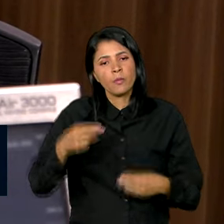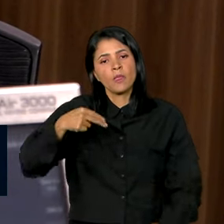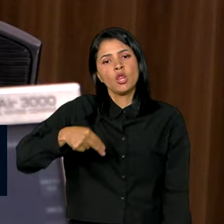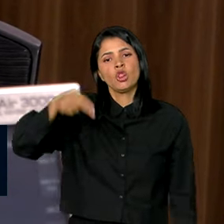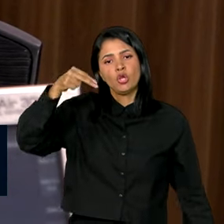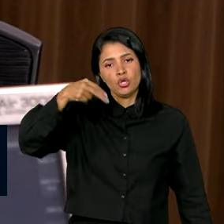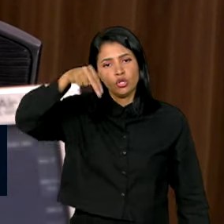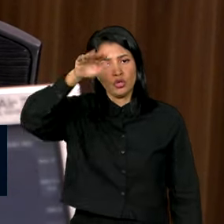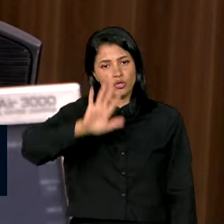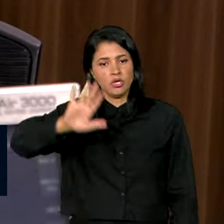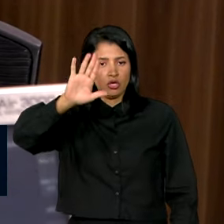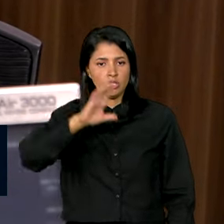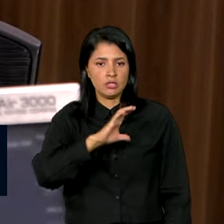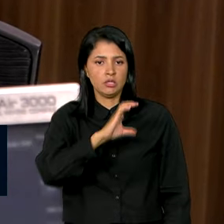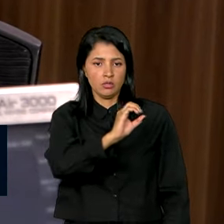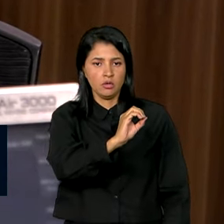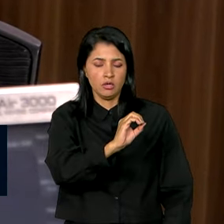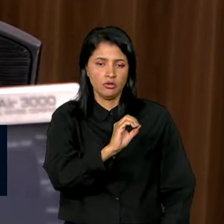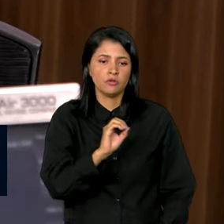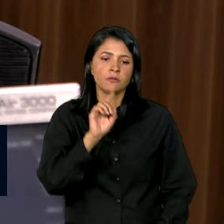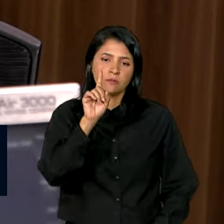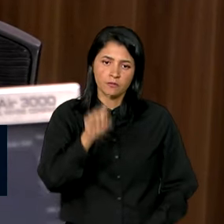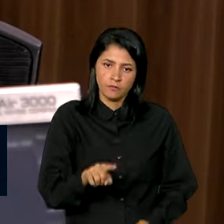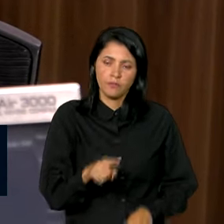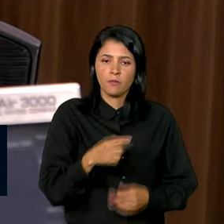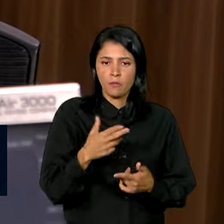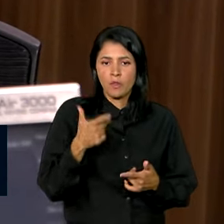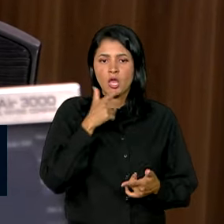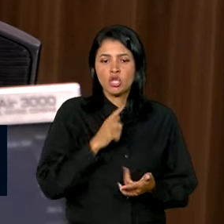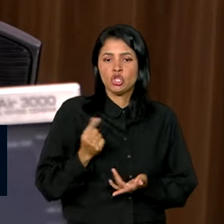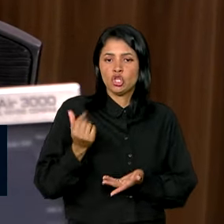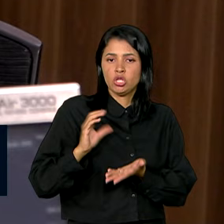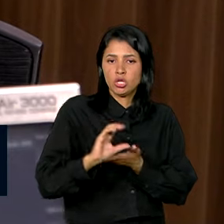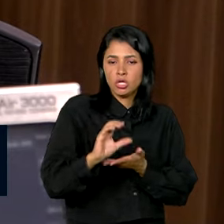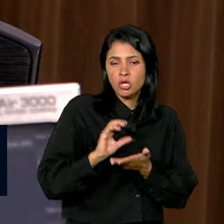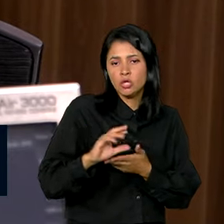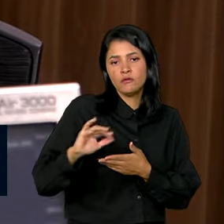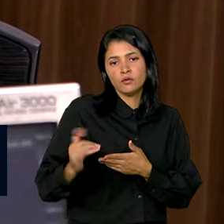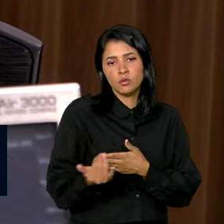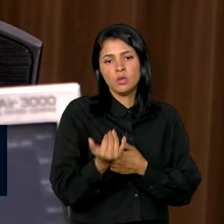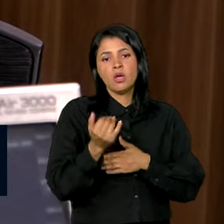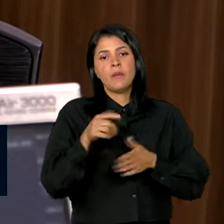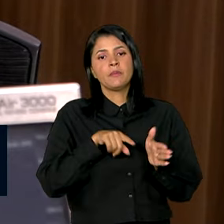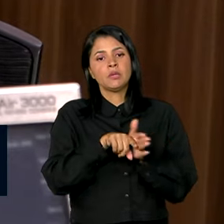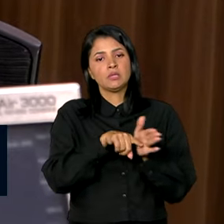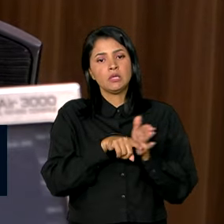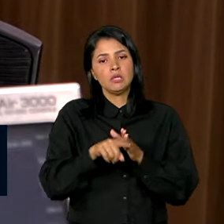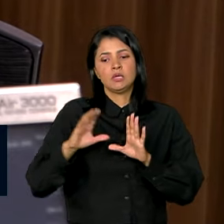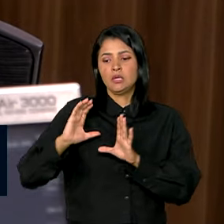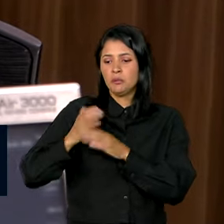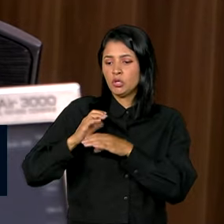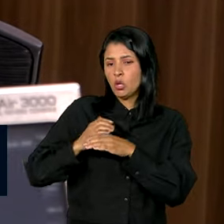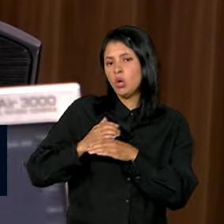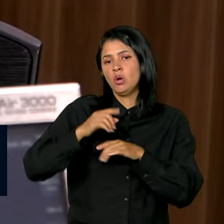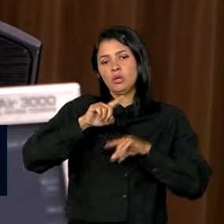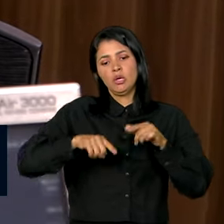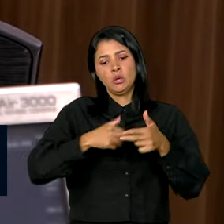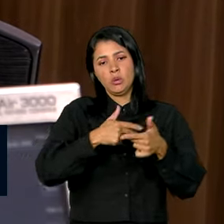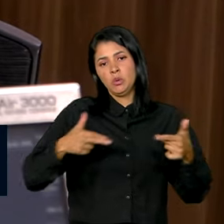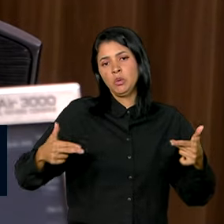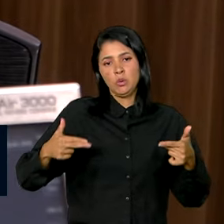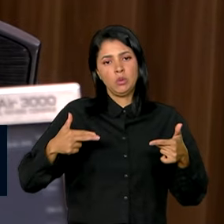norte, nordeste e centro-oeste. Eles serão recursos de infraestrutura de pesquisa. O que é isso? Laboratório,